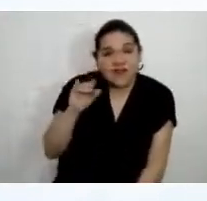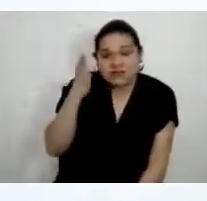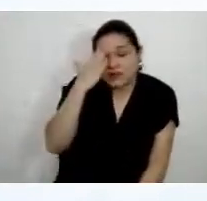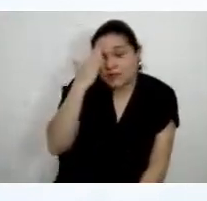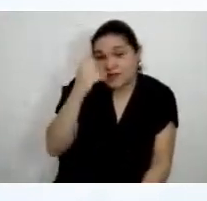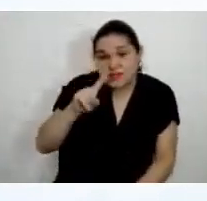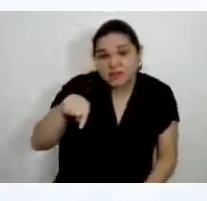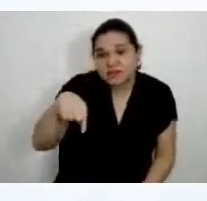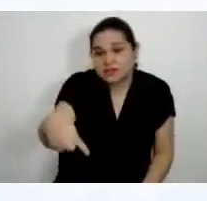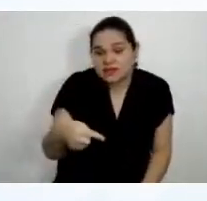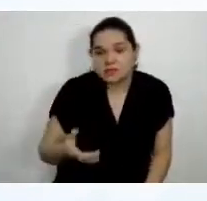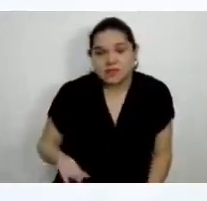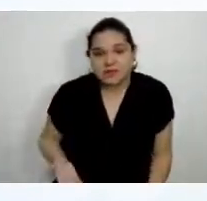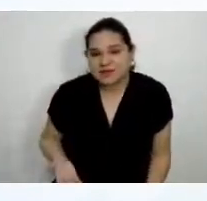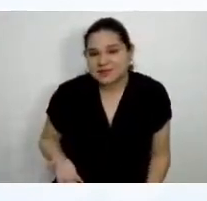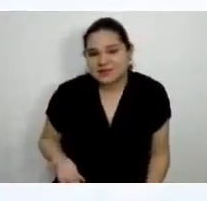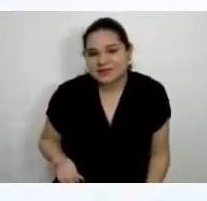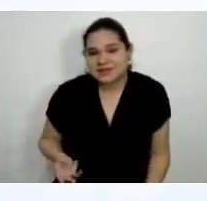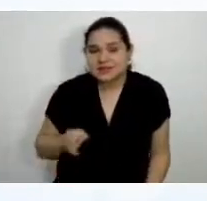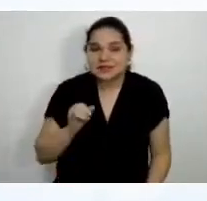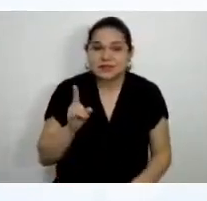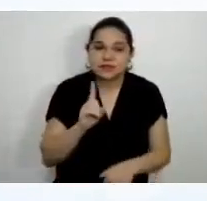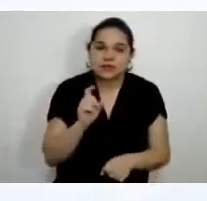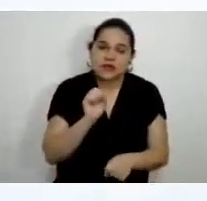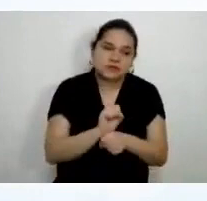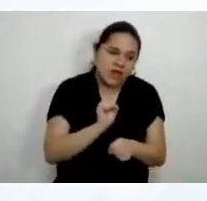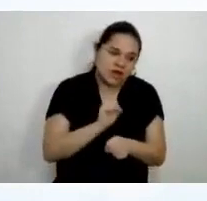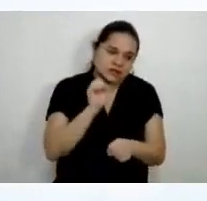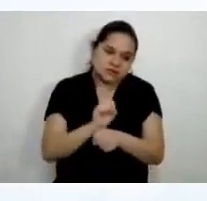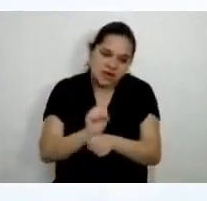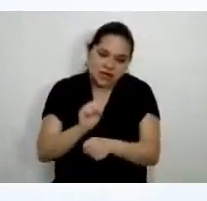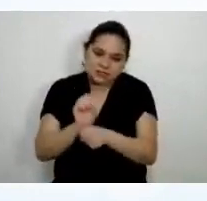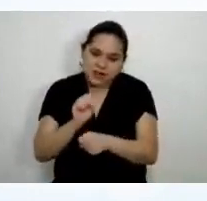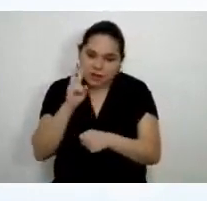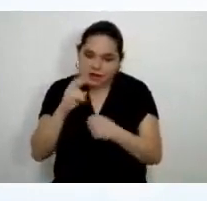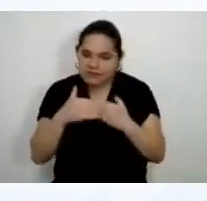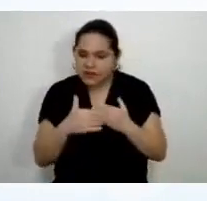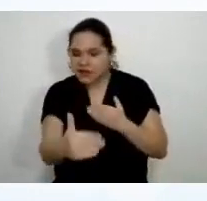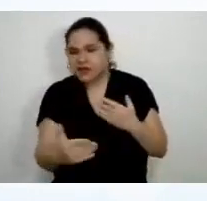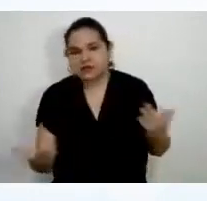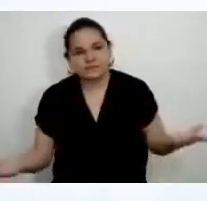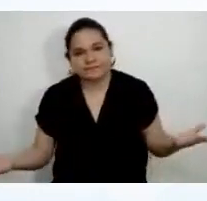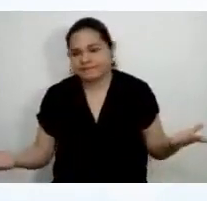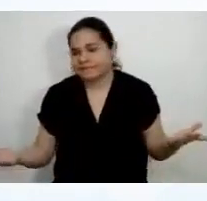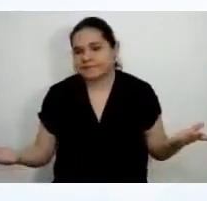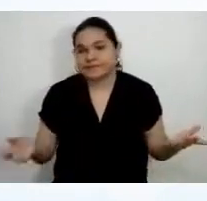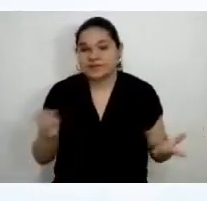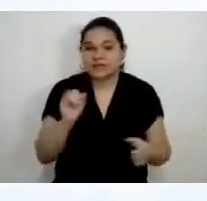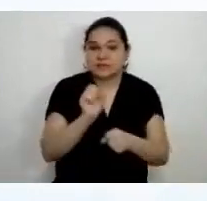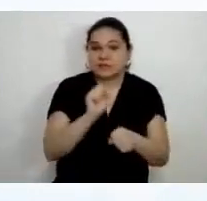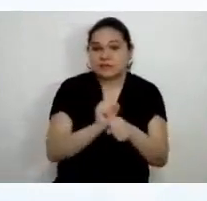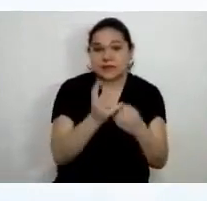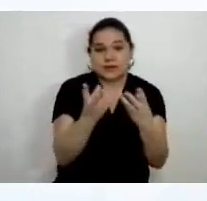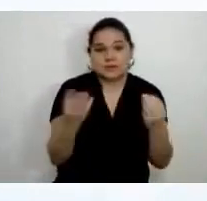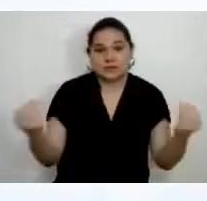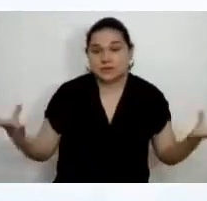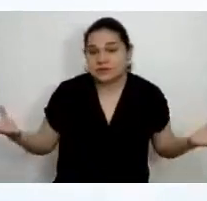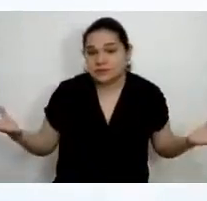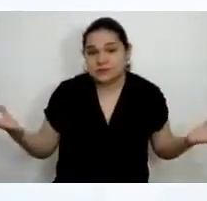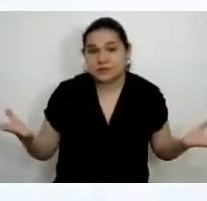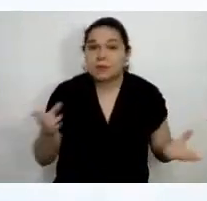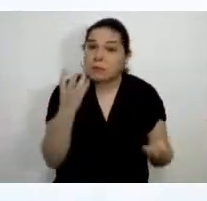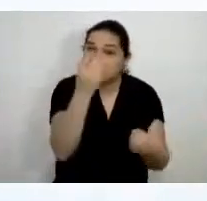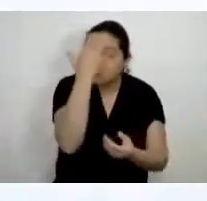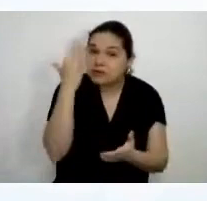ficar. Senão você tem que ficar toda hora esperando para ver o que vai acontecer. E se você for esperar muito, tem gente que está